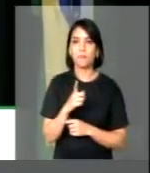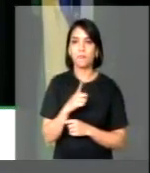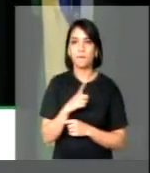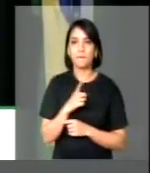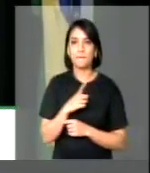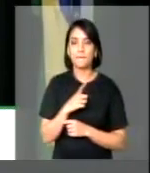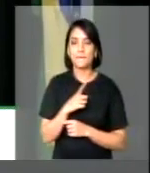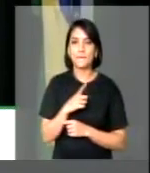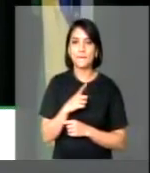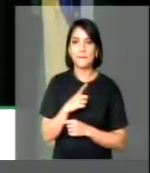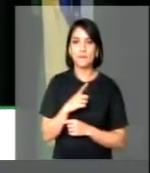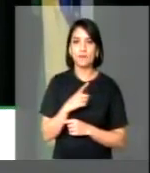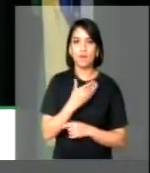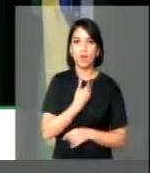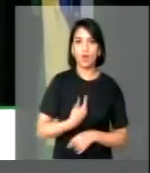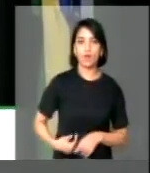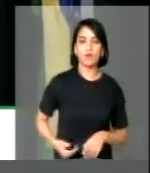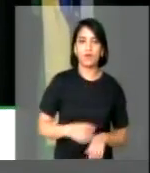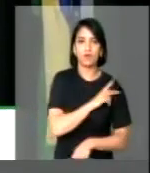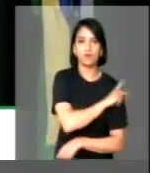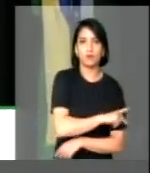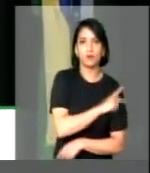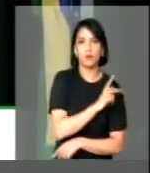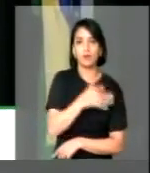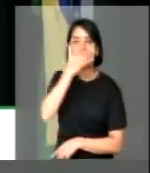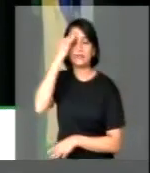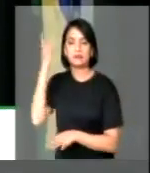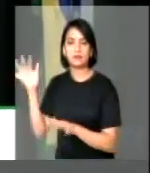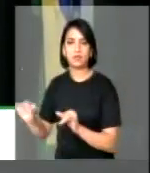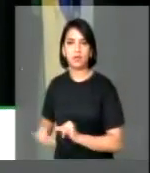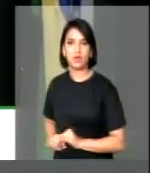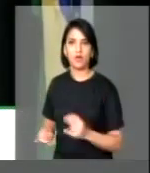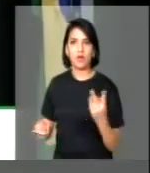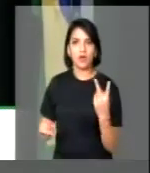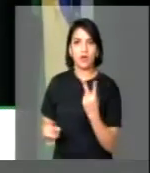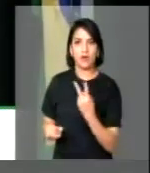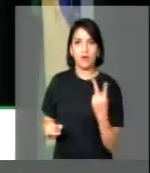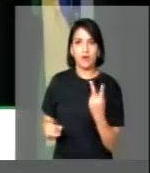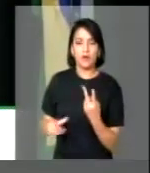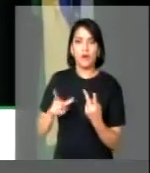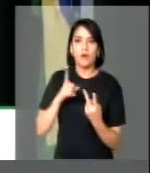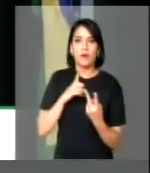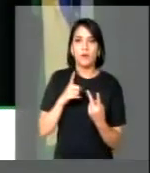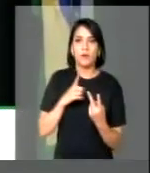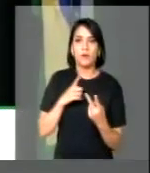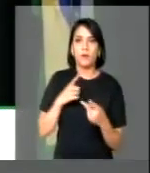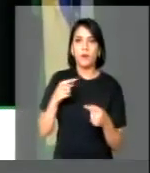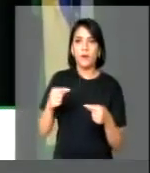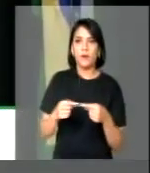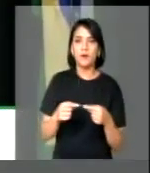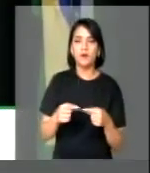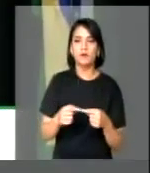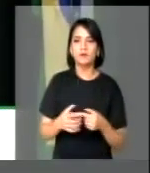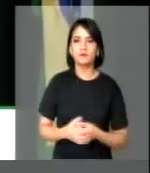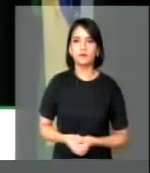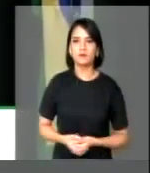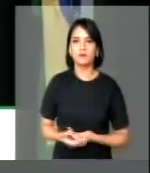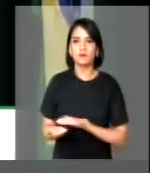Algodões e o governo do Piauí, e que seria discutido em audiência nesta quarta-feira no Tribunal de